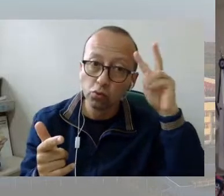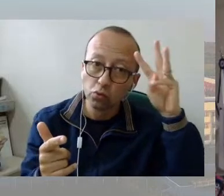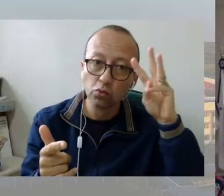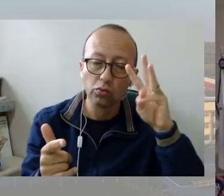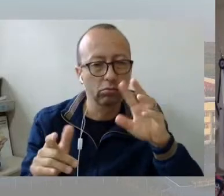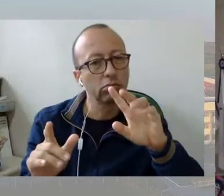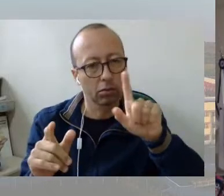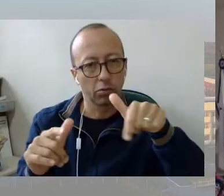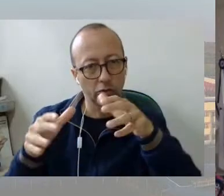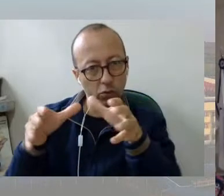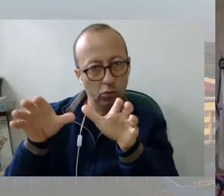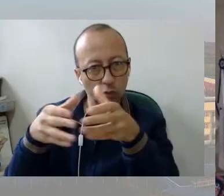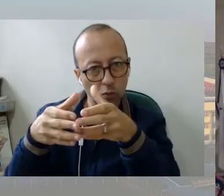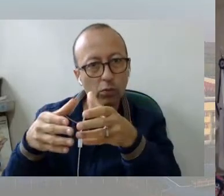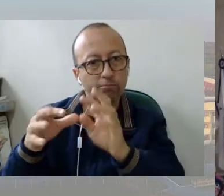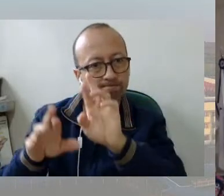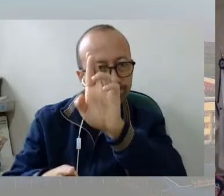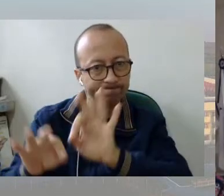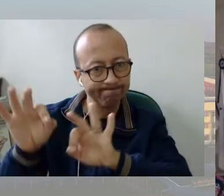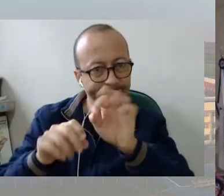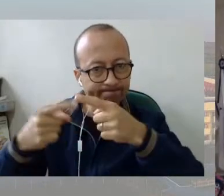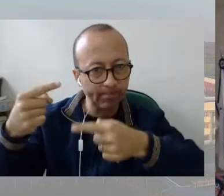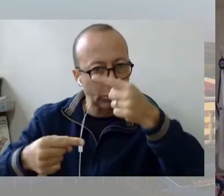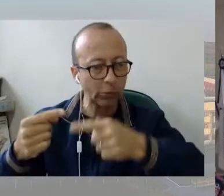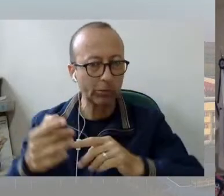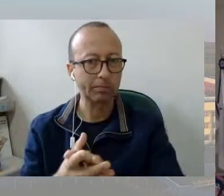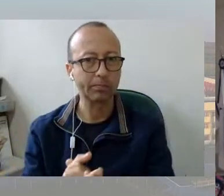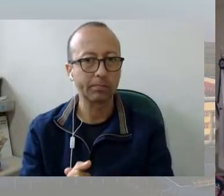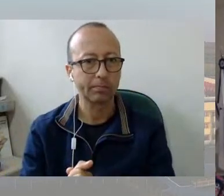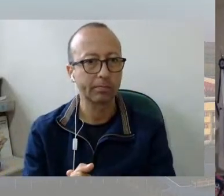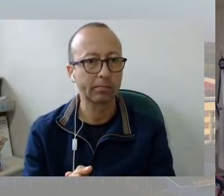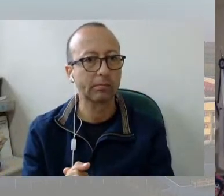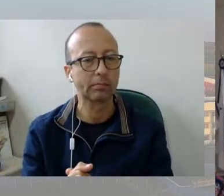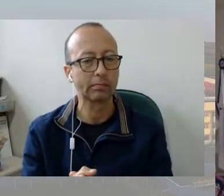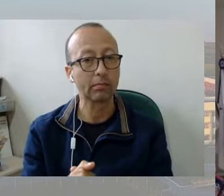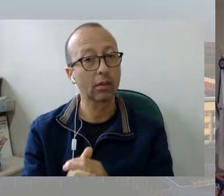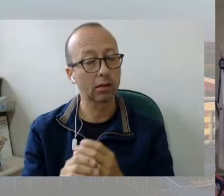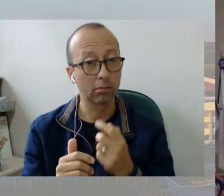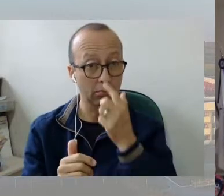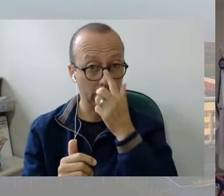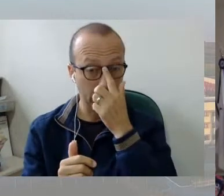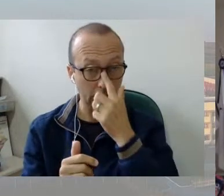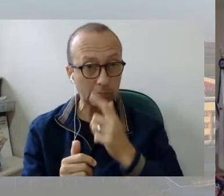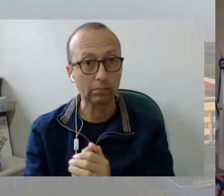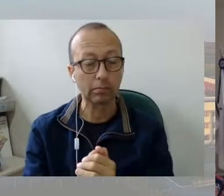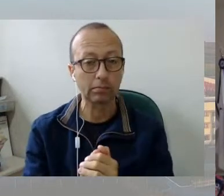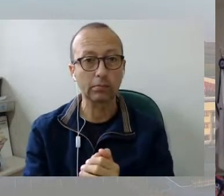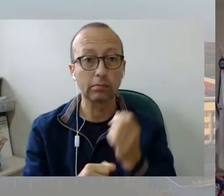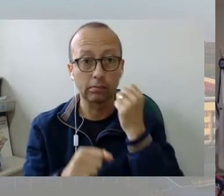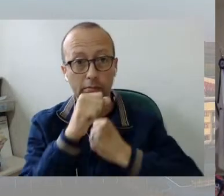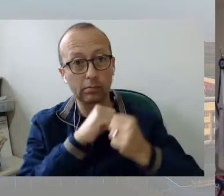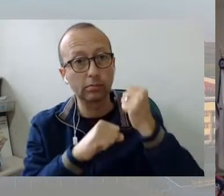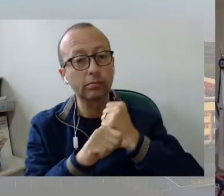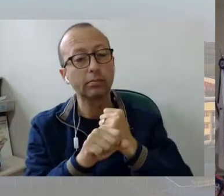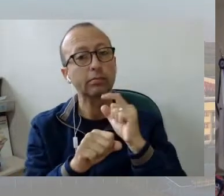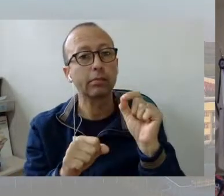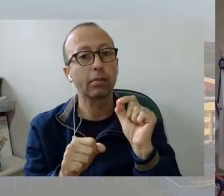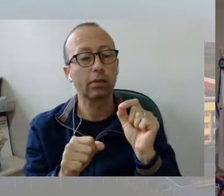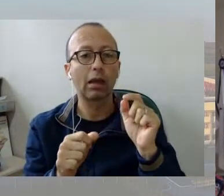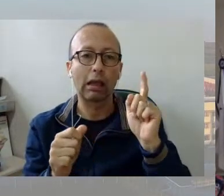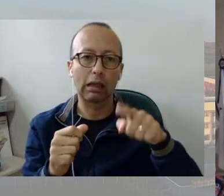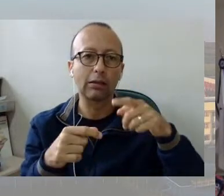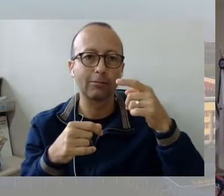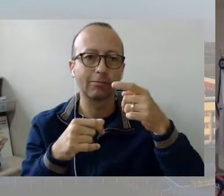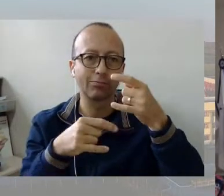organiza, que faz essa definição, né. Então, essa é a indicação, e aí tem as unidades, né, o ano passado foi online,